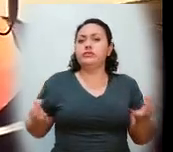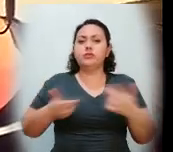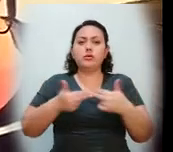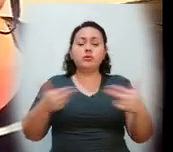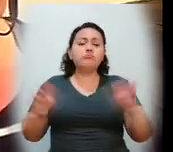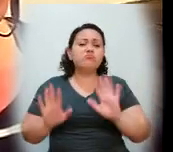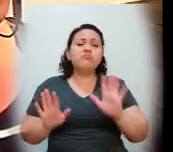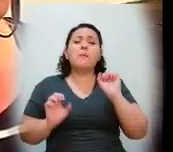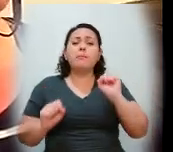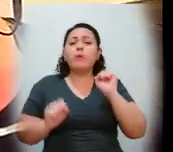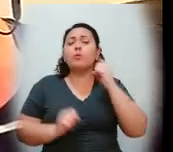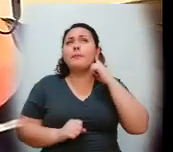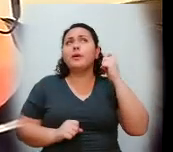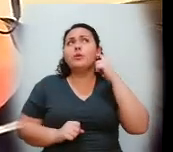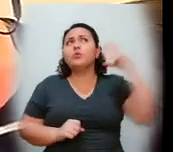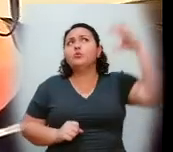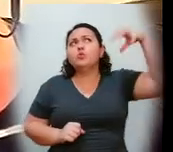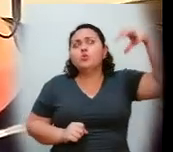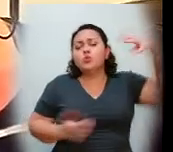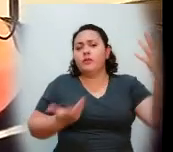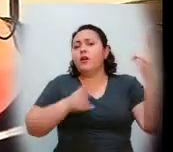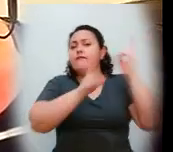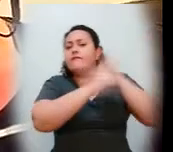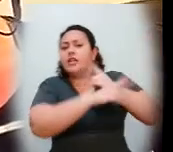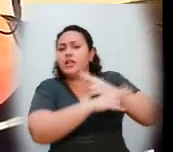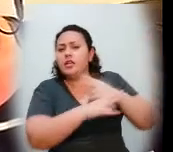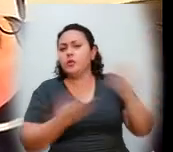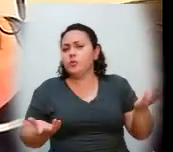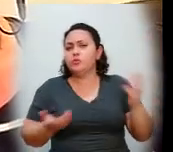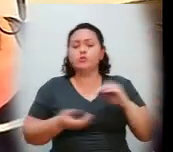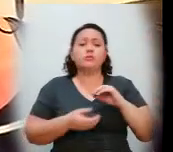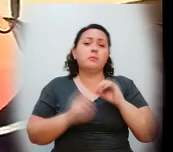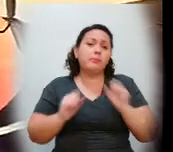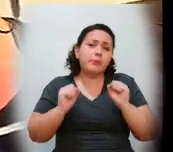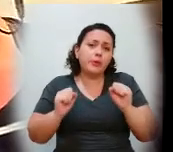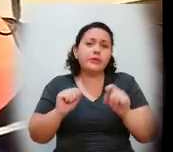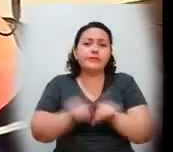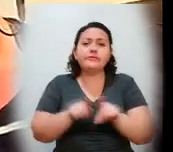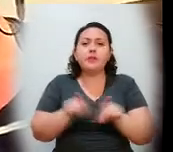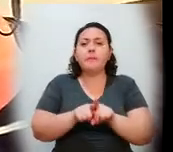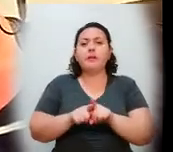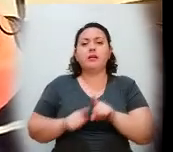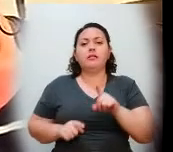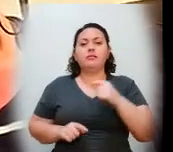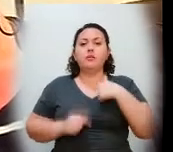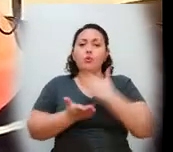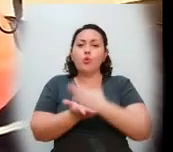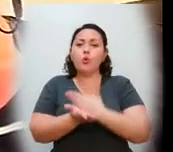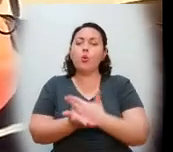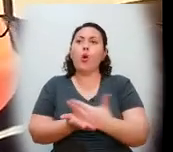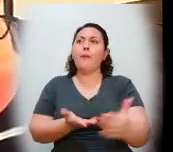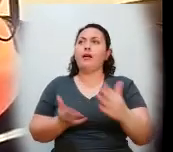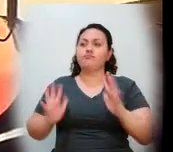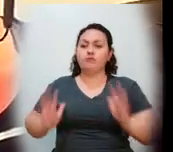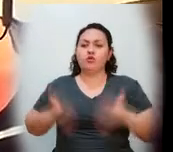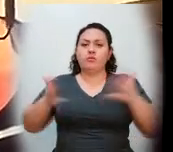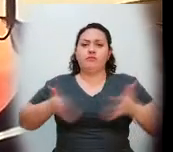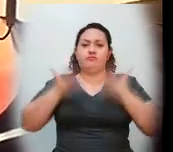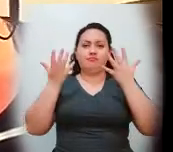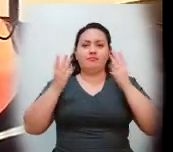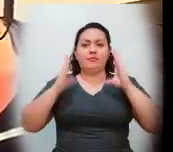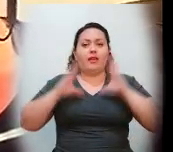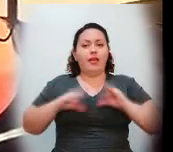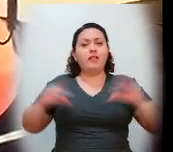pode ser o barulhinho da chuva, pode ser o barulhinho do vento, né? Ou pode ser uma indução do relaxamento, que às vezes